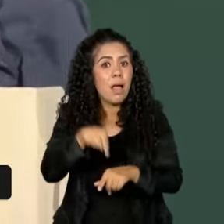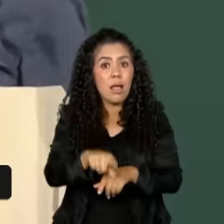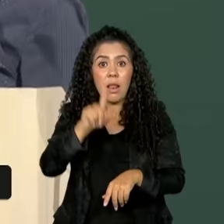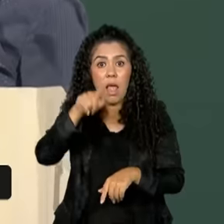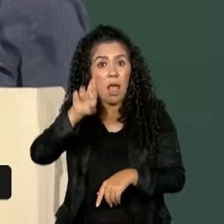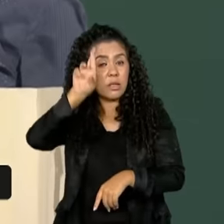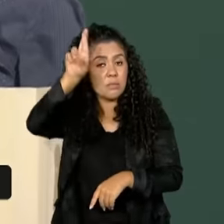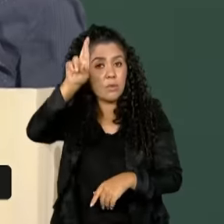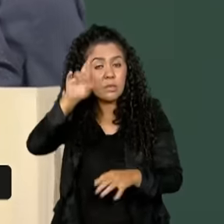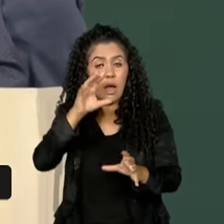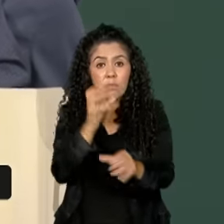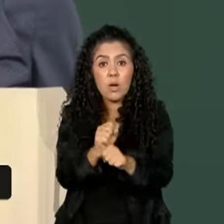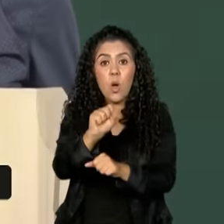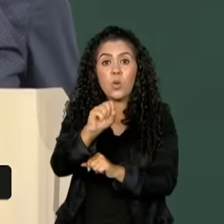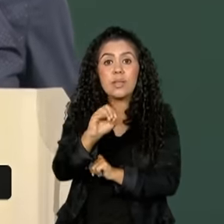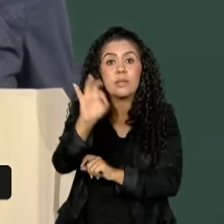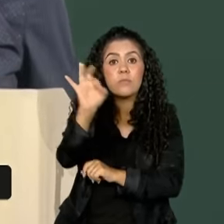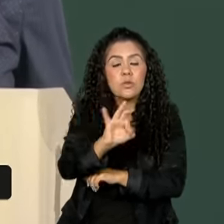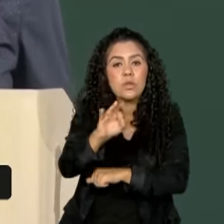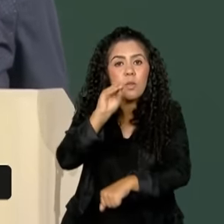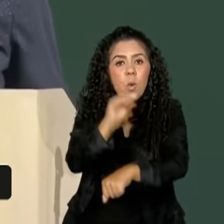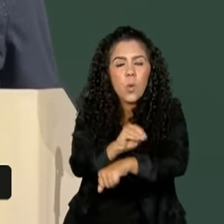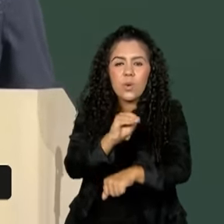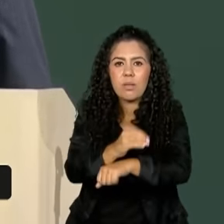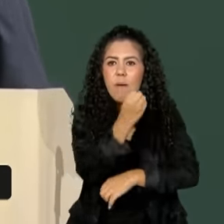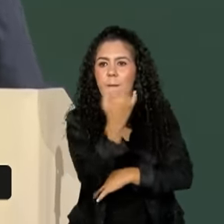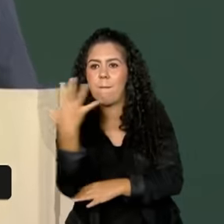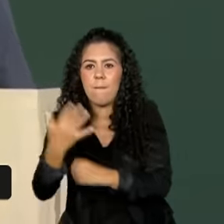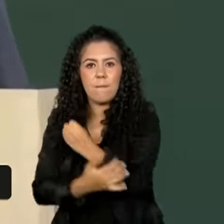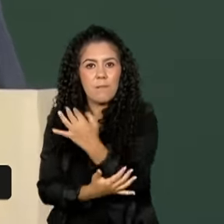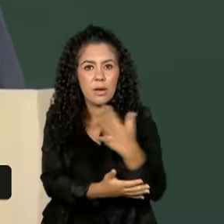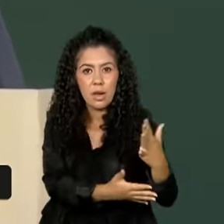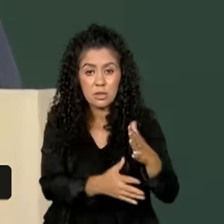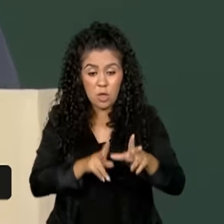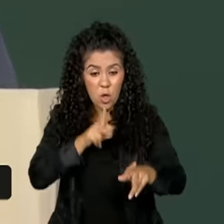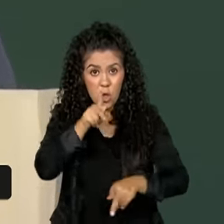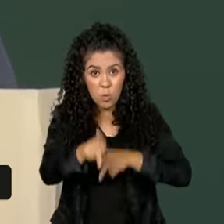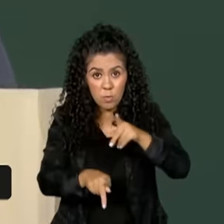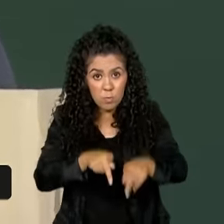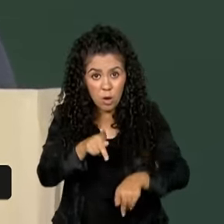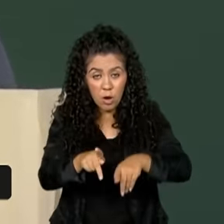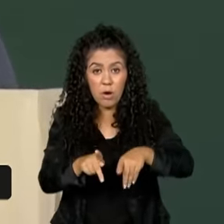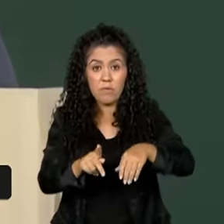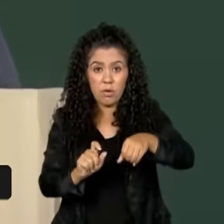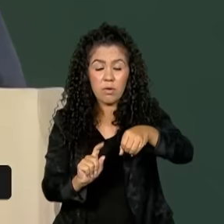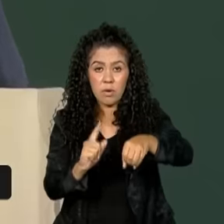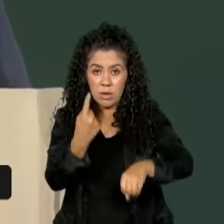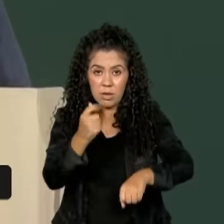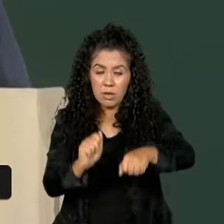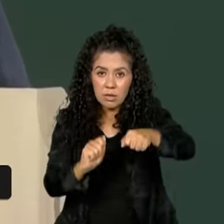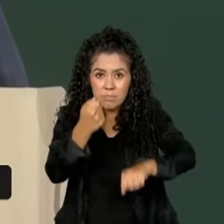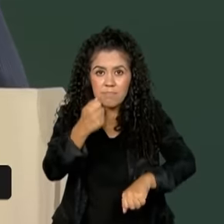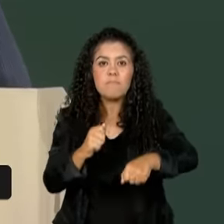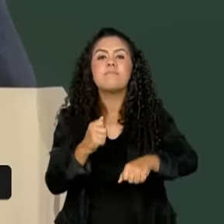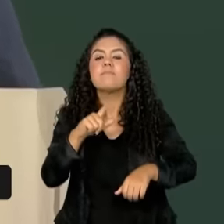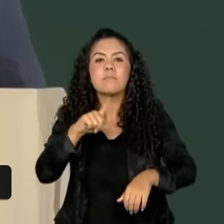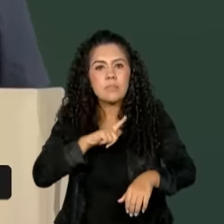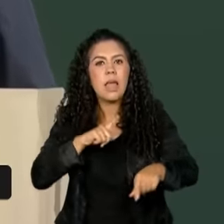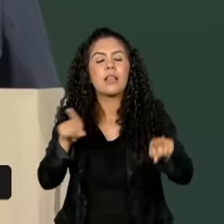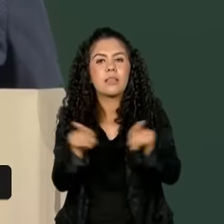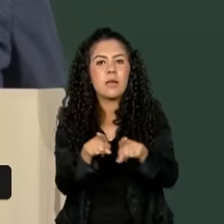80% das florestas protegidas no mundo. E o povo quilombola agora também tem uma mulher